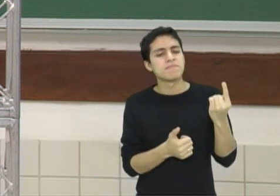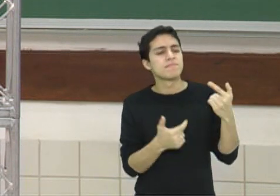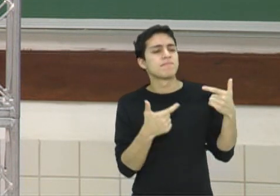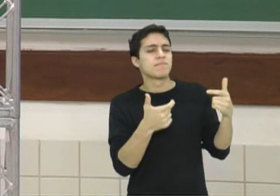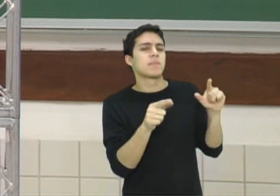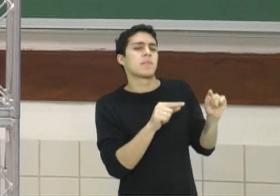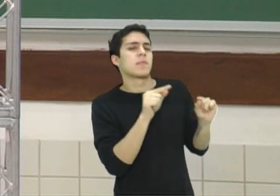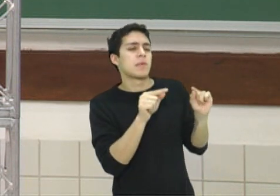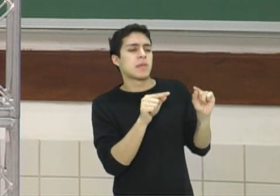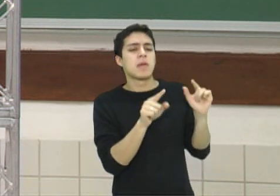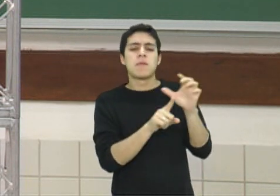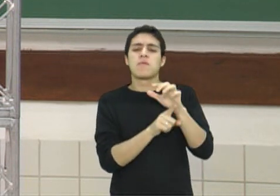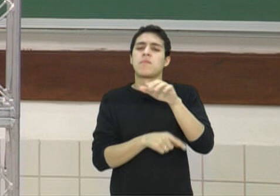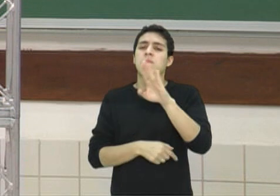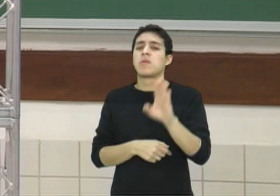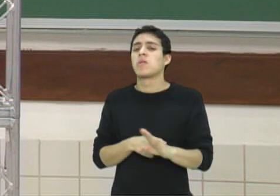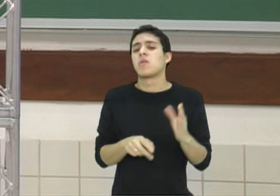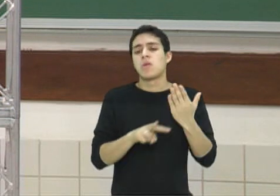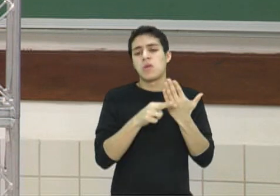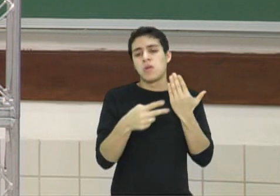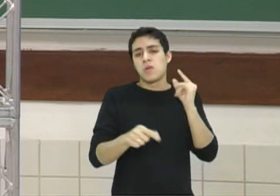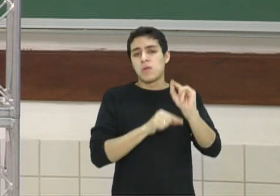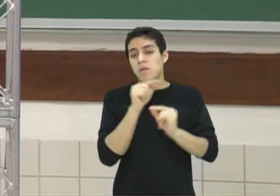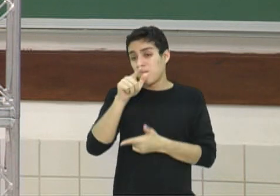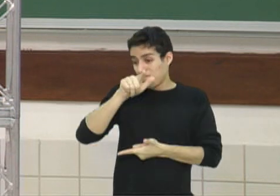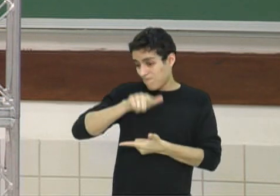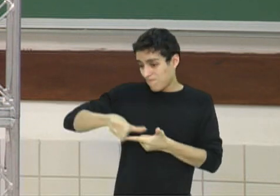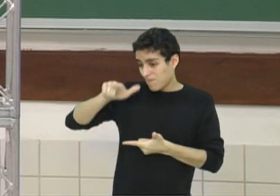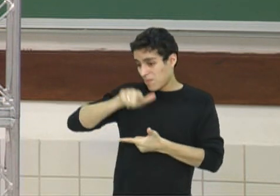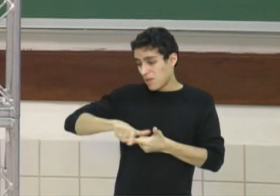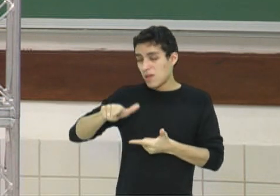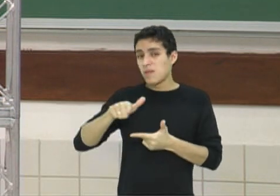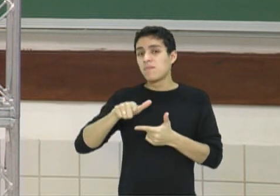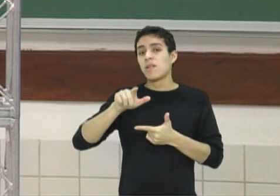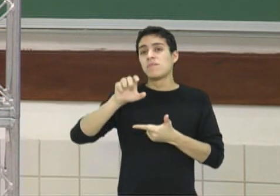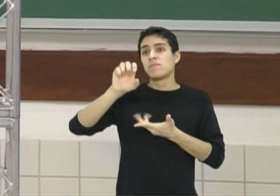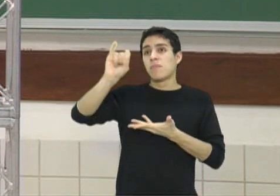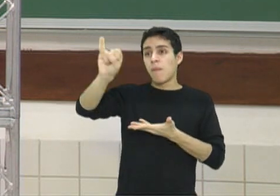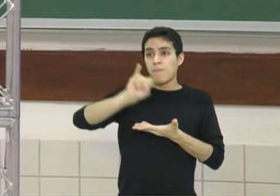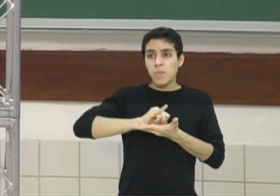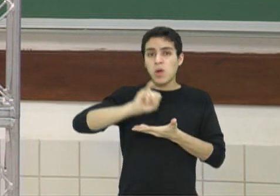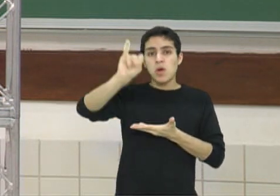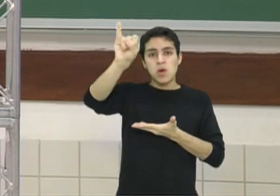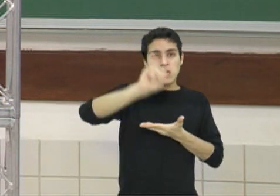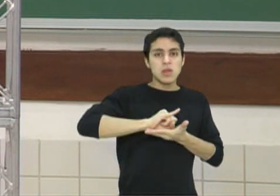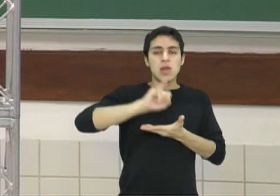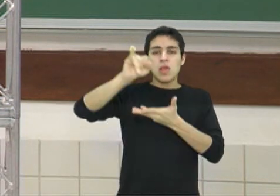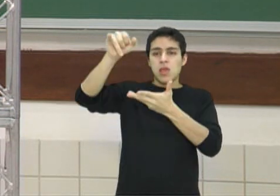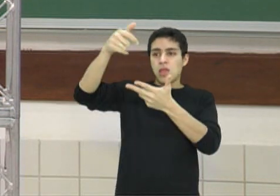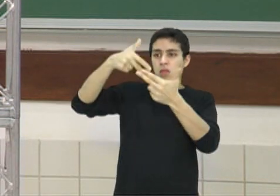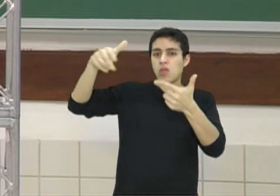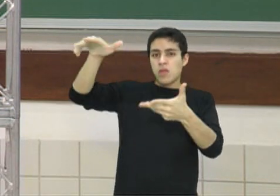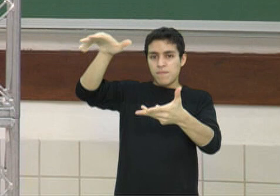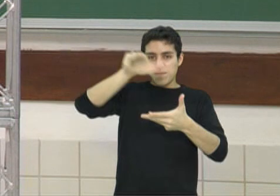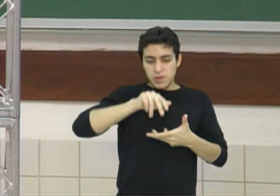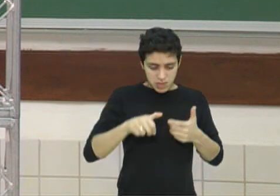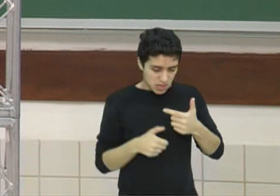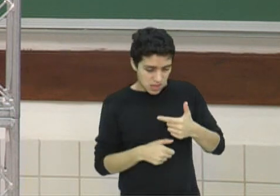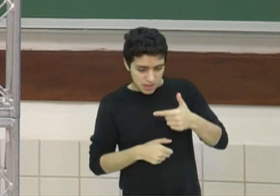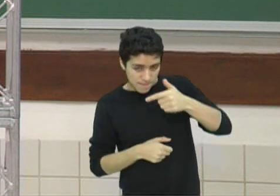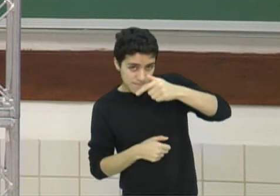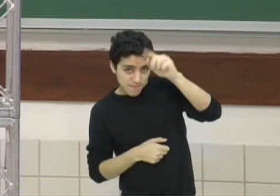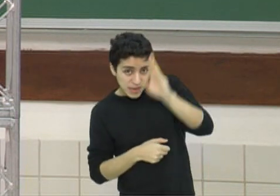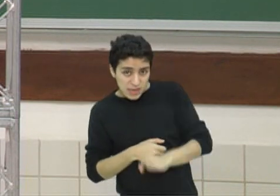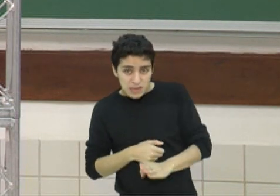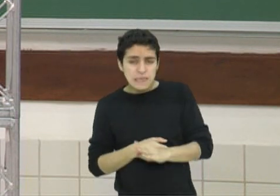Brasil? Ela trouxe um problema de importação de produtos externos. Ou seja, eu como Brasil, eu não conseguia mais